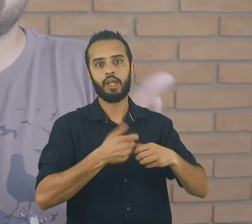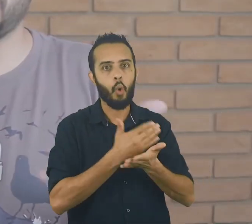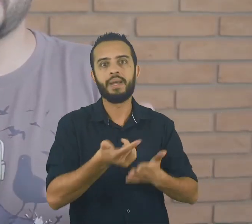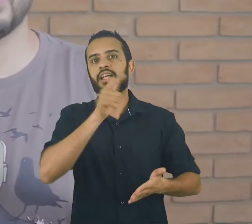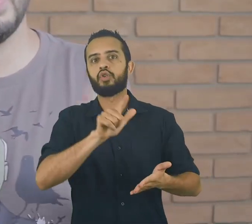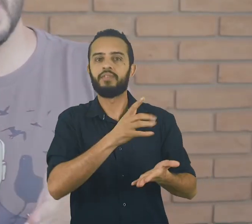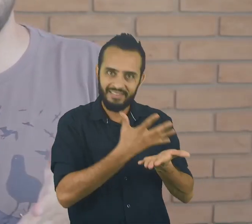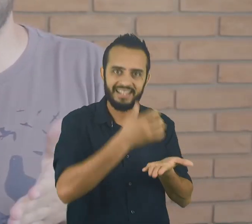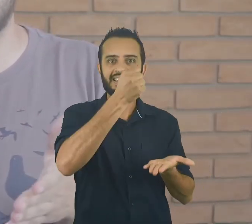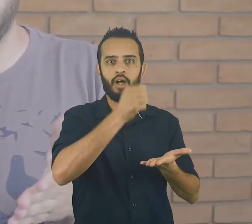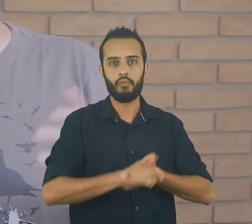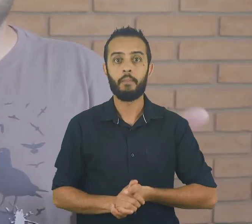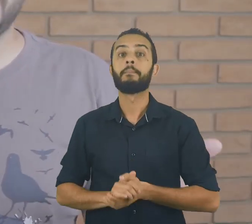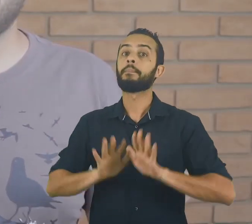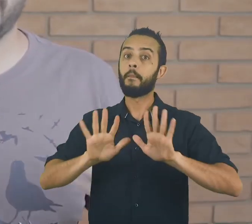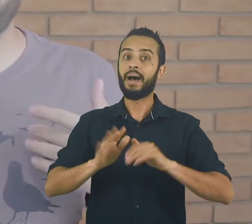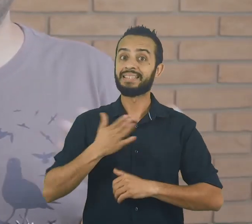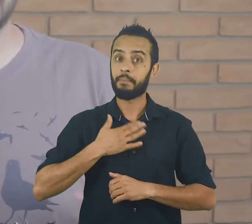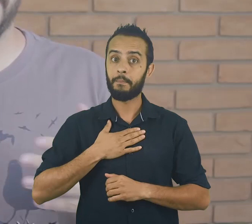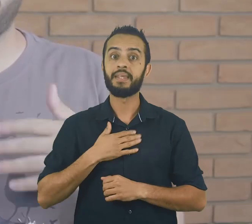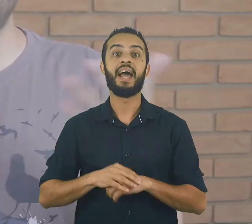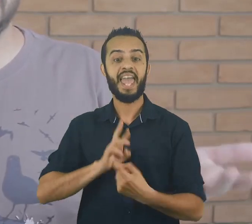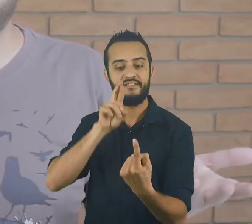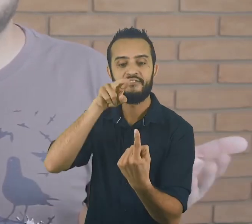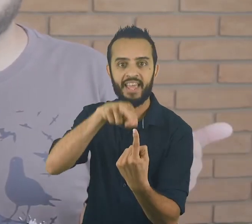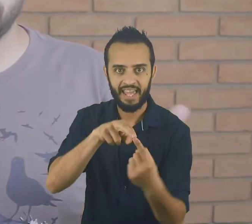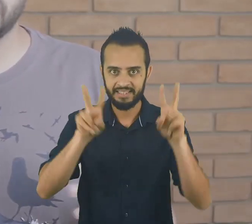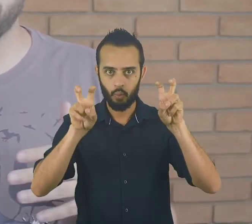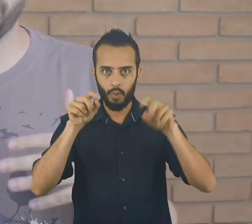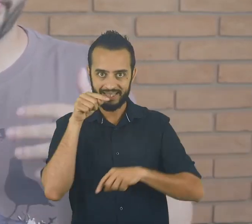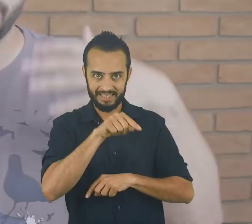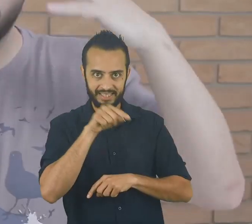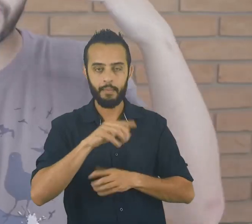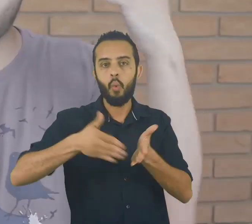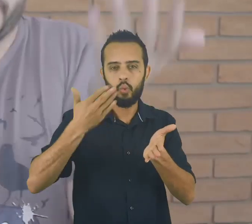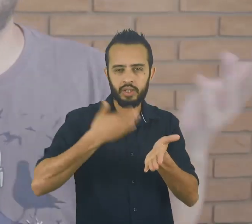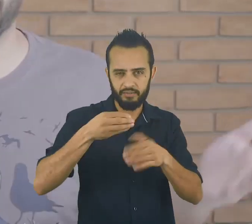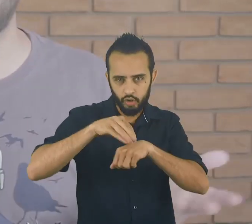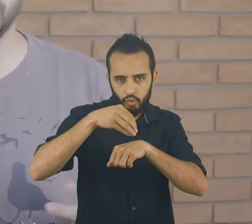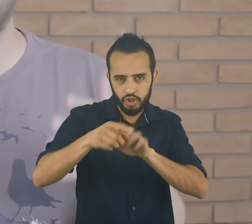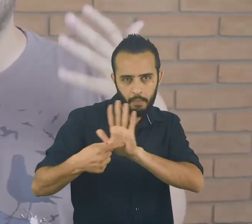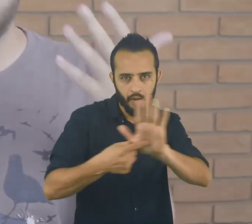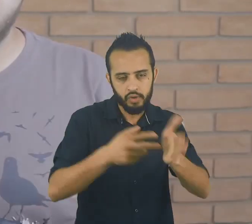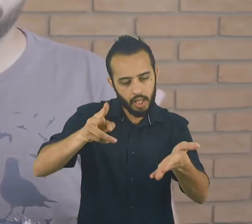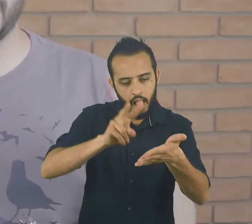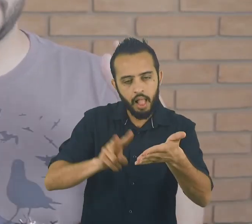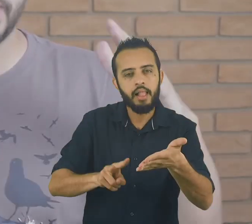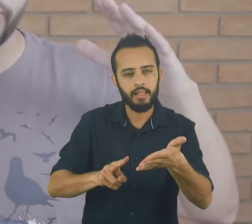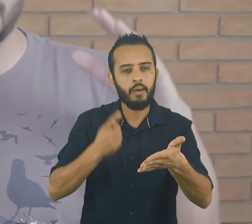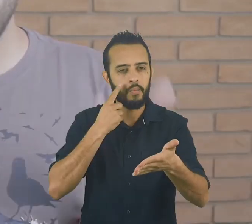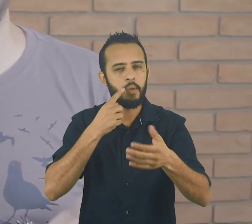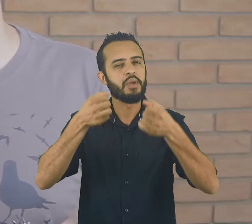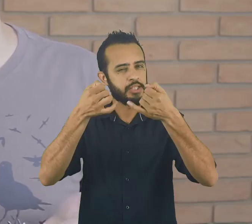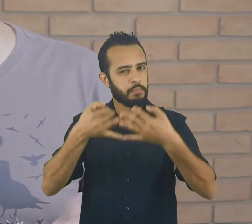tudo isso é preocupação do design de interação. A minha referência favorita a respeito disso, ou seja, o livro que eu recomendaria para todo mundo ler, porque